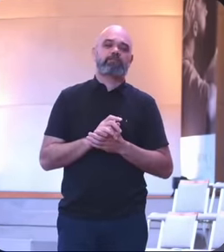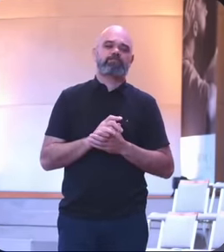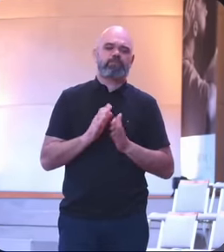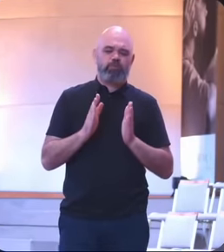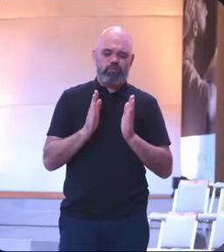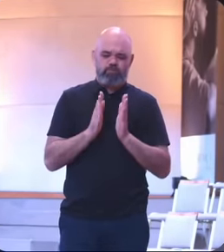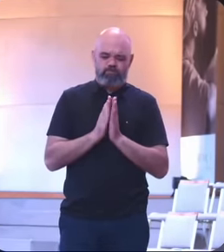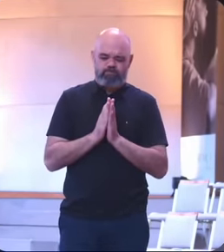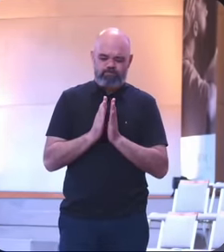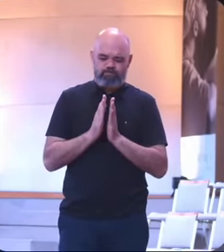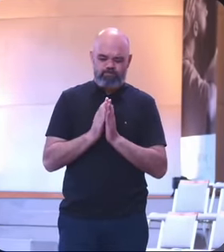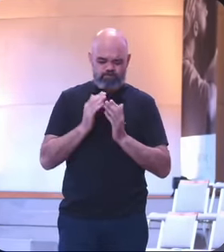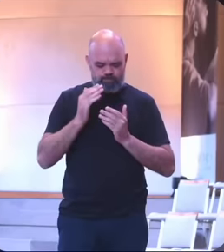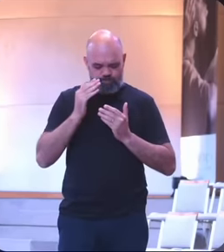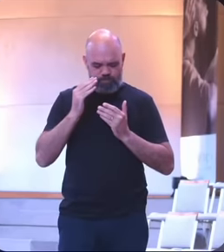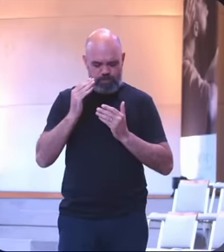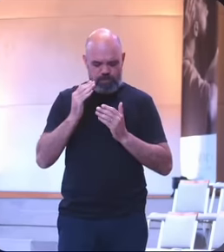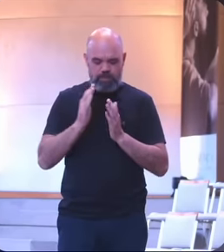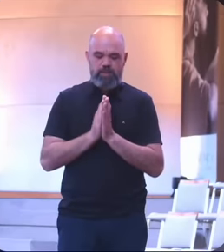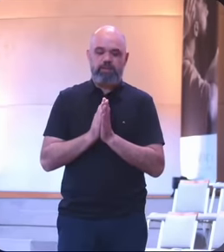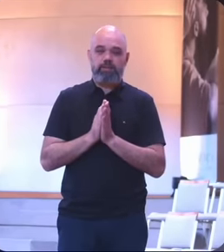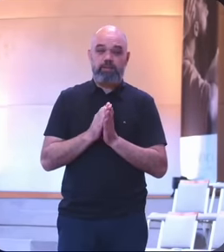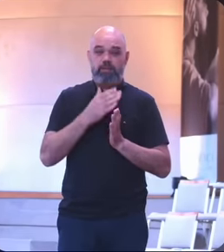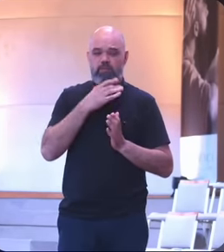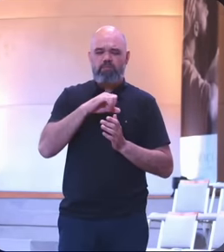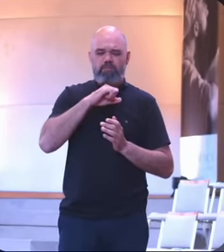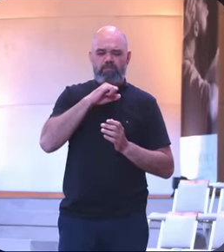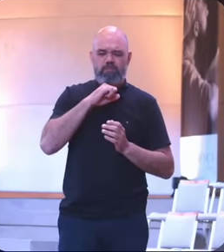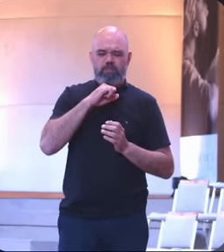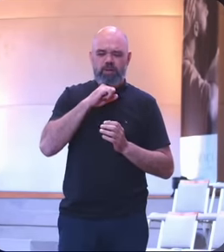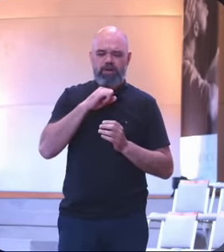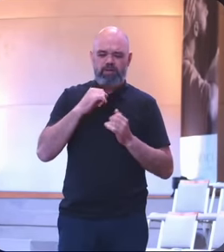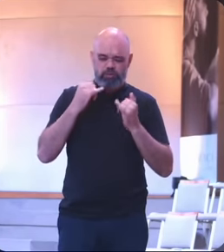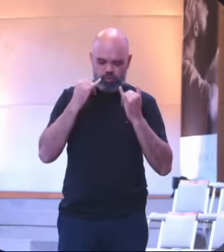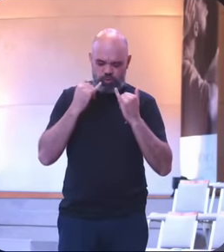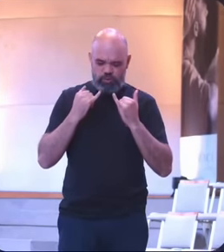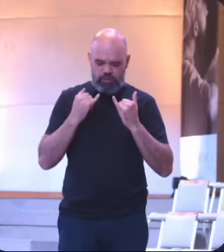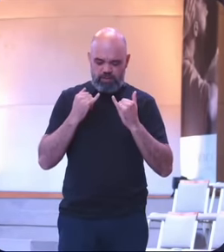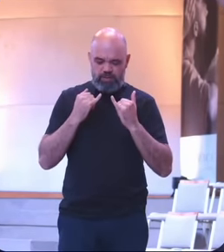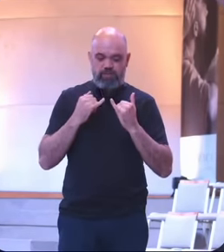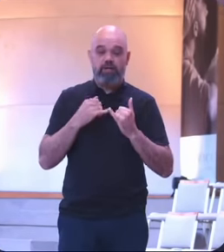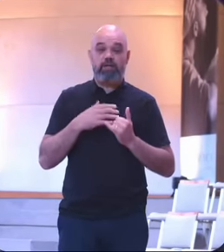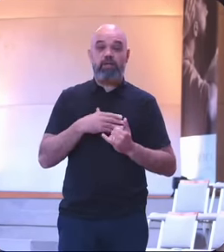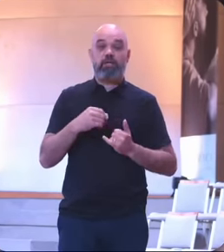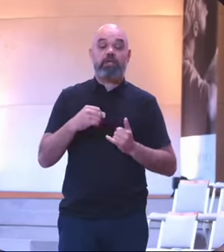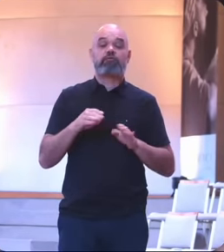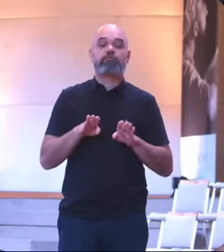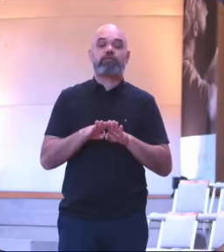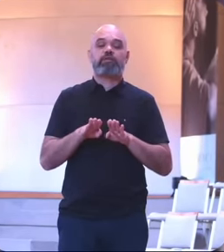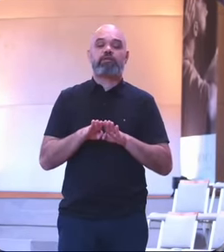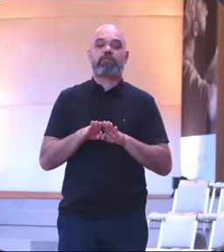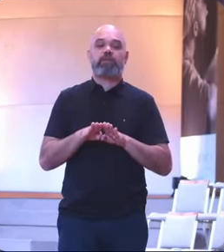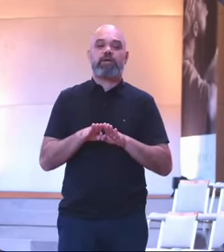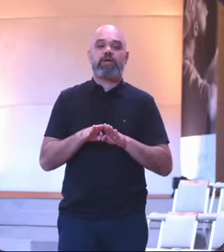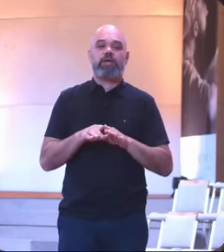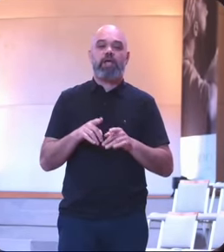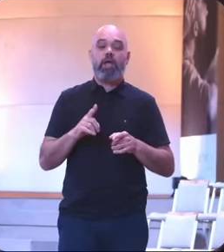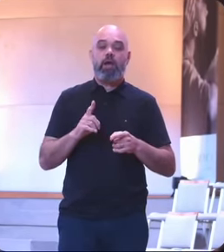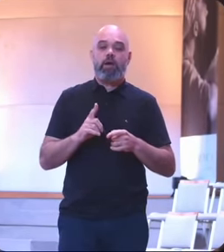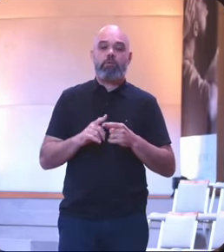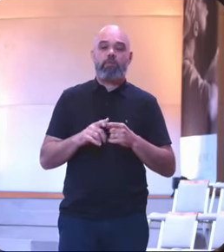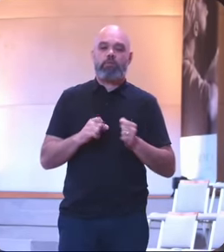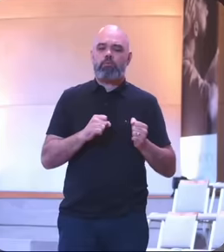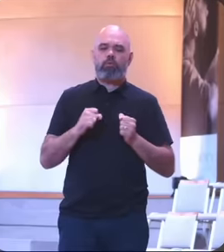por você, eu orei tanto por você. Papai chorava e a filha também. Porque é isso que Deus está fazendo. Quero orar por